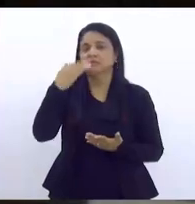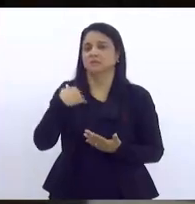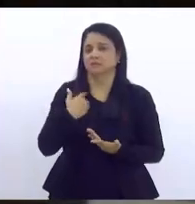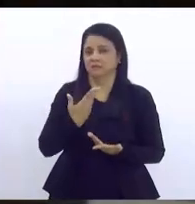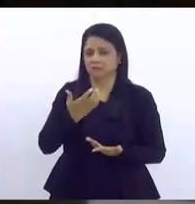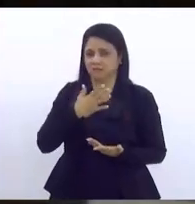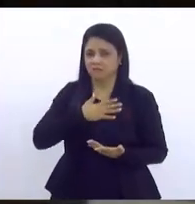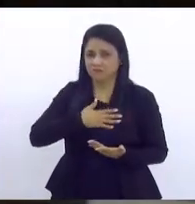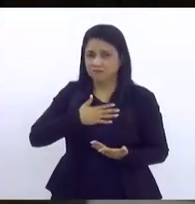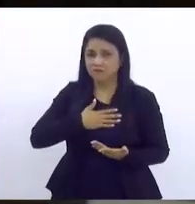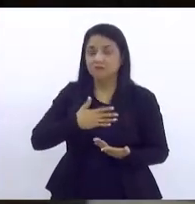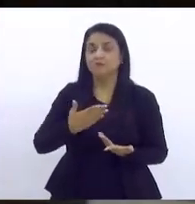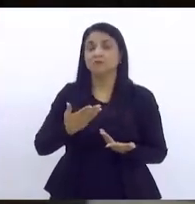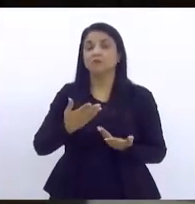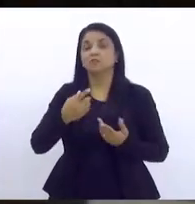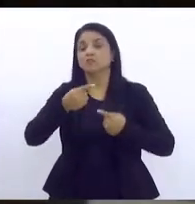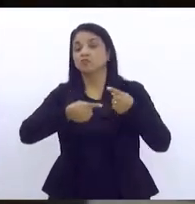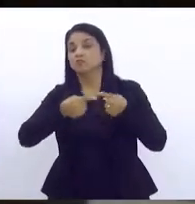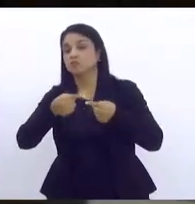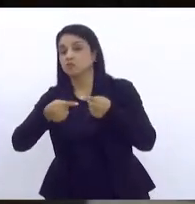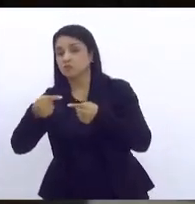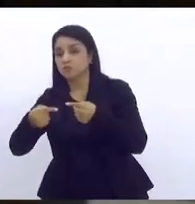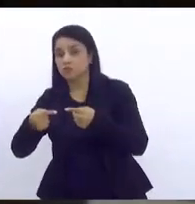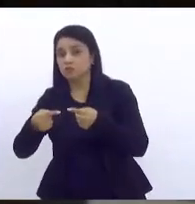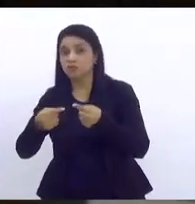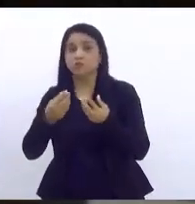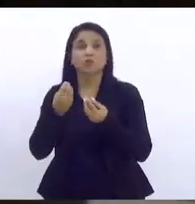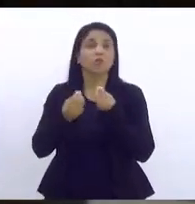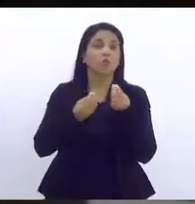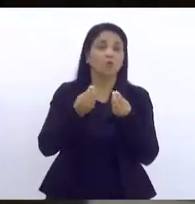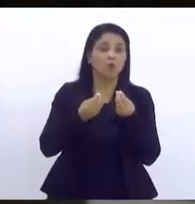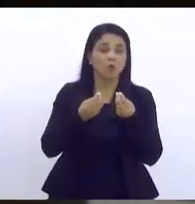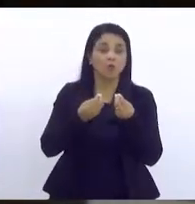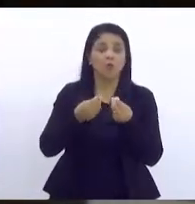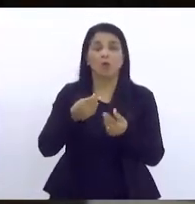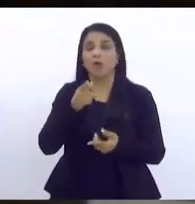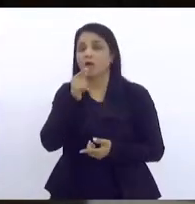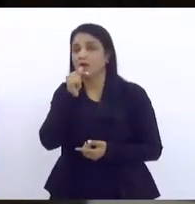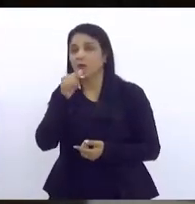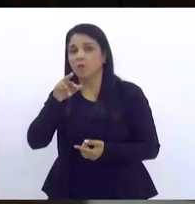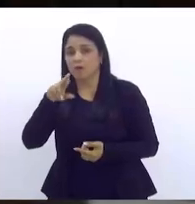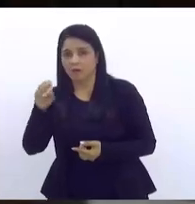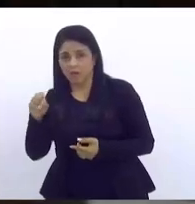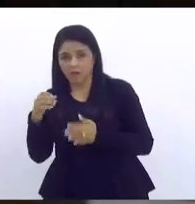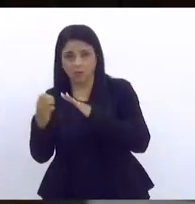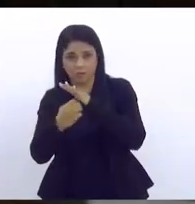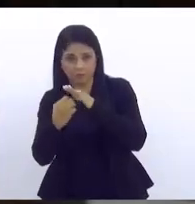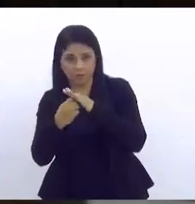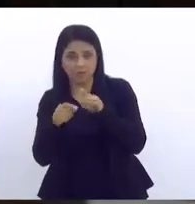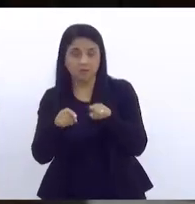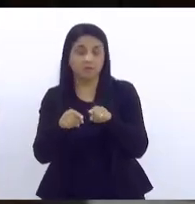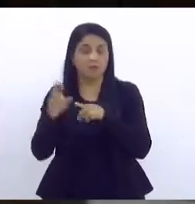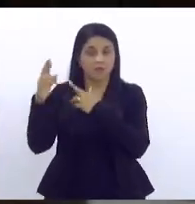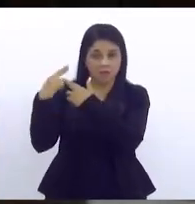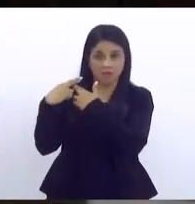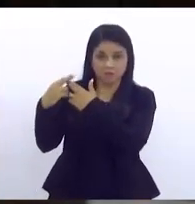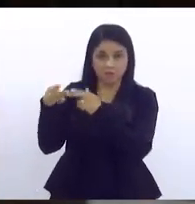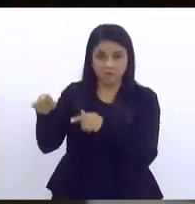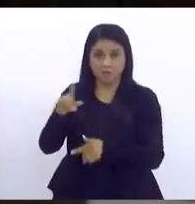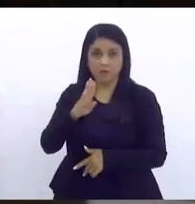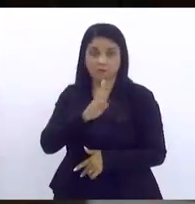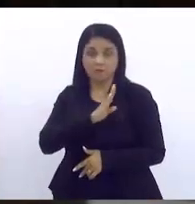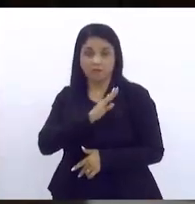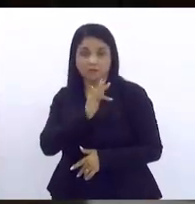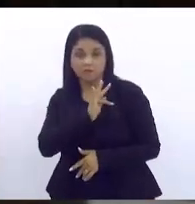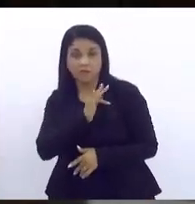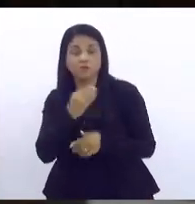vai vai ser discutido eh já que a empresa por exemplo águas do rio tá aqui né que é responsável pela baixada Fluminense né eh como